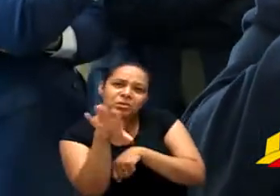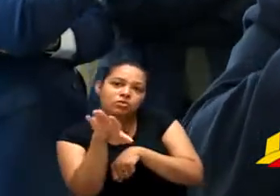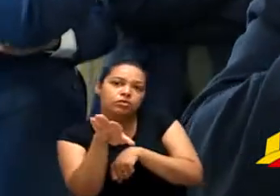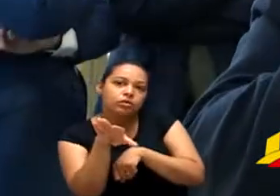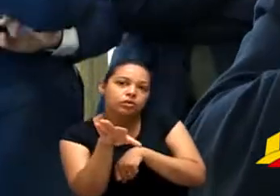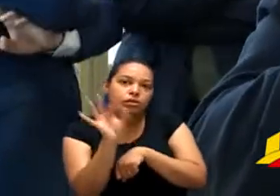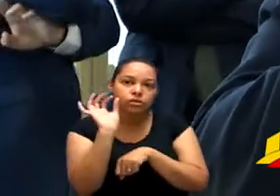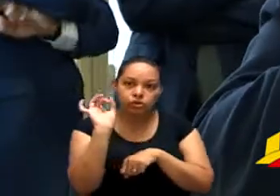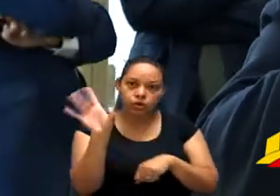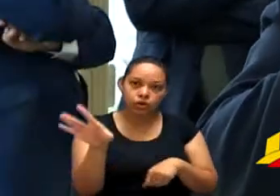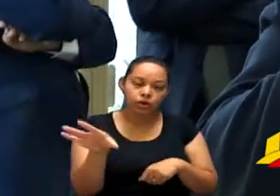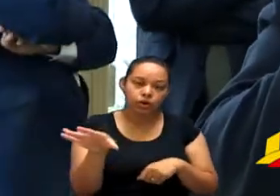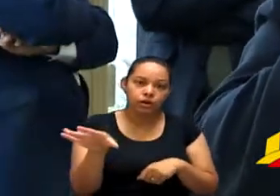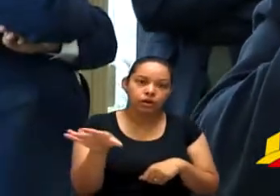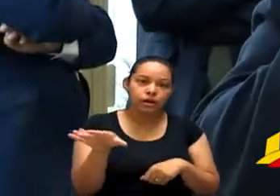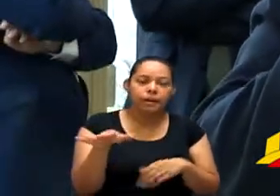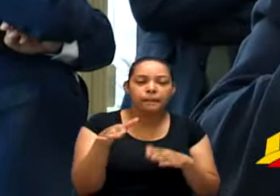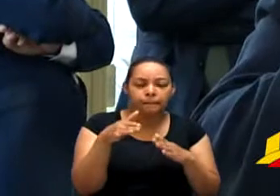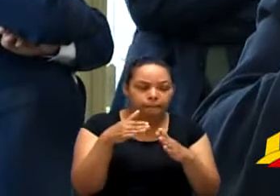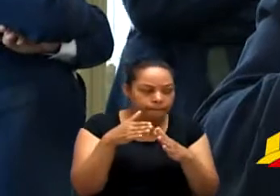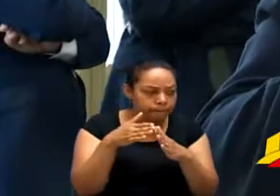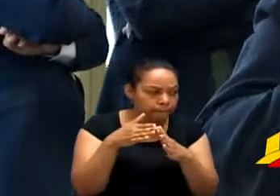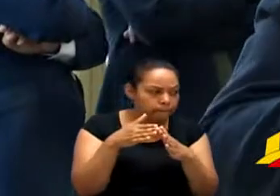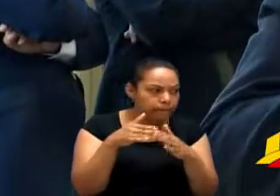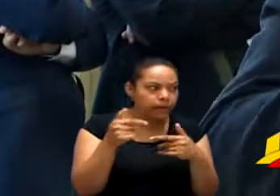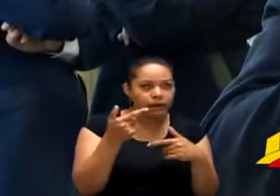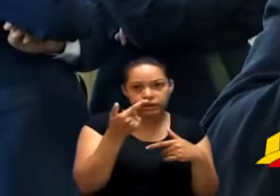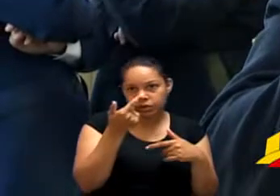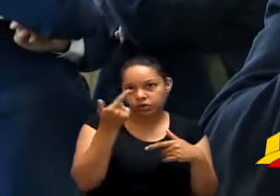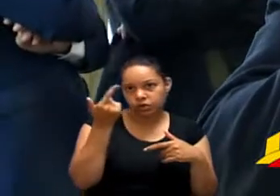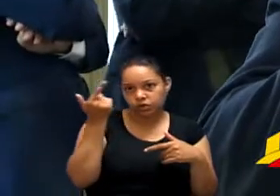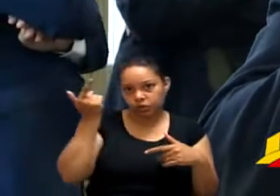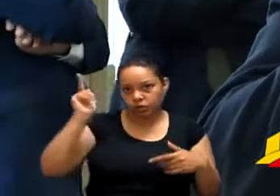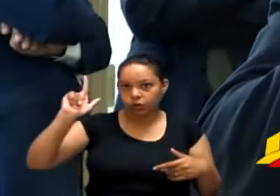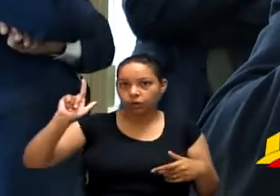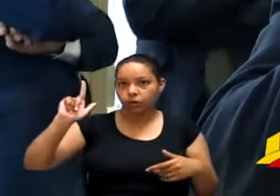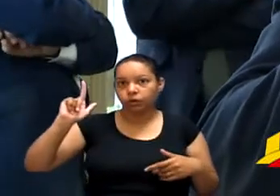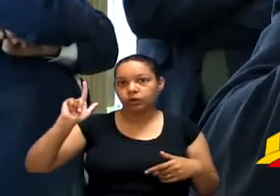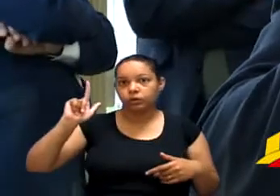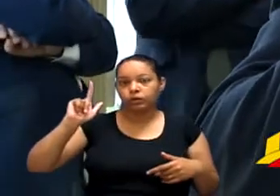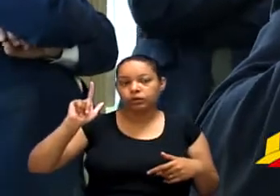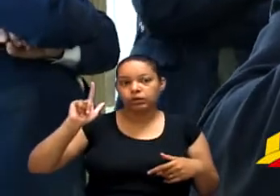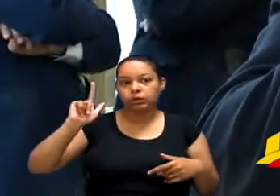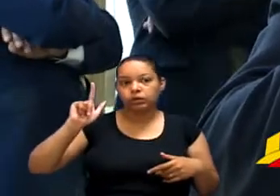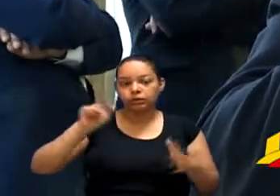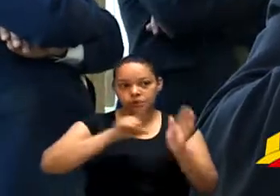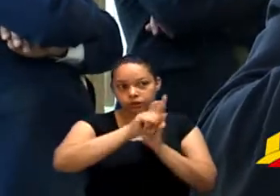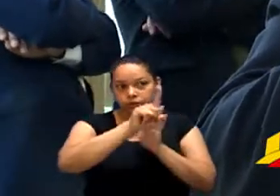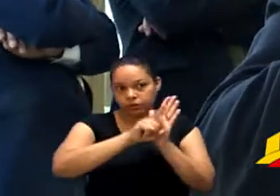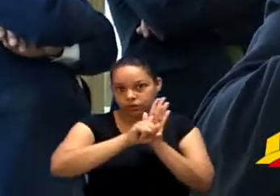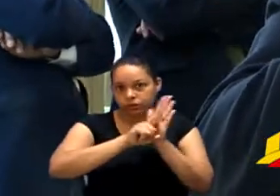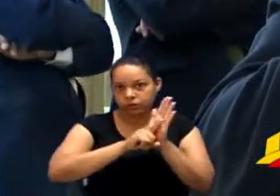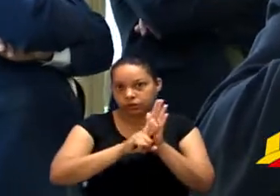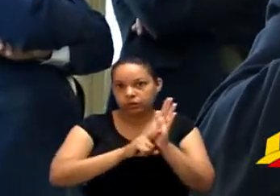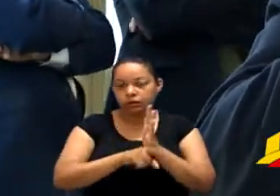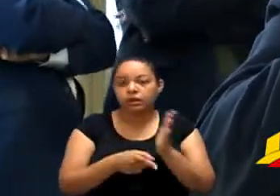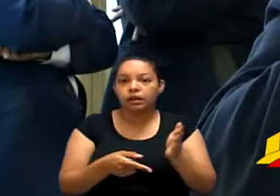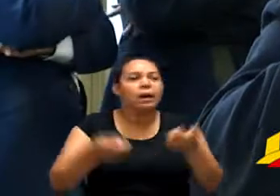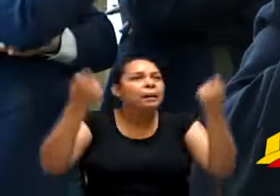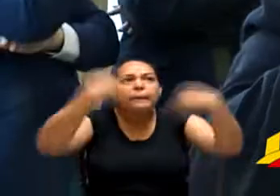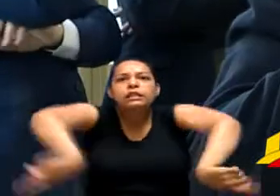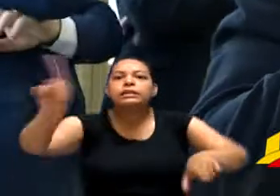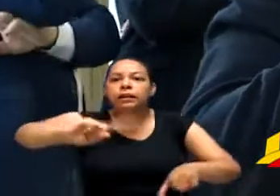pensa um outro parecer de consultoria jurídica sobre esse projeto de lei para